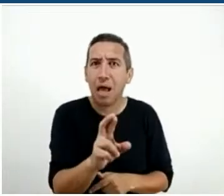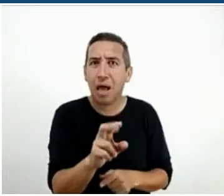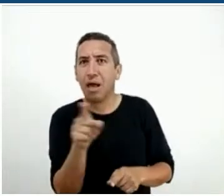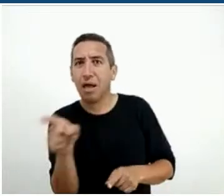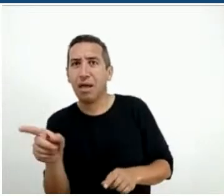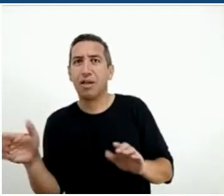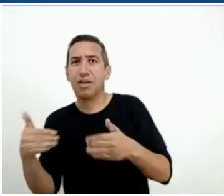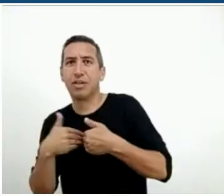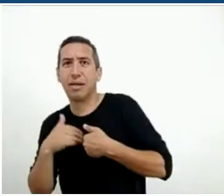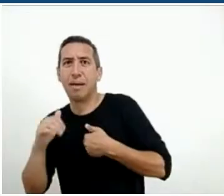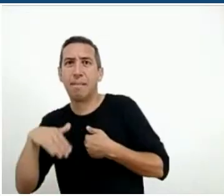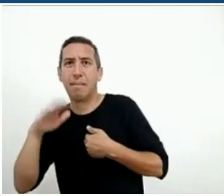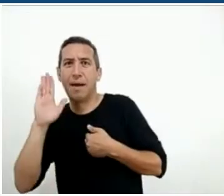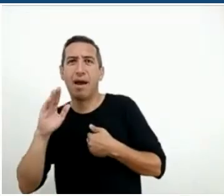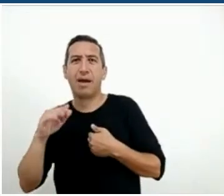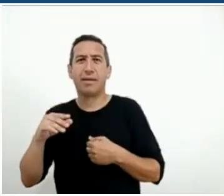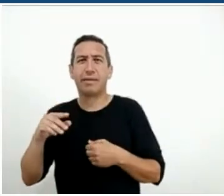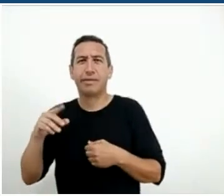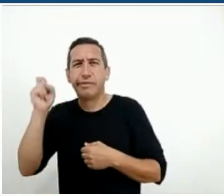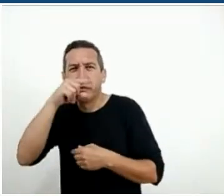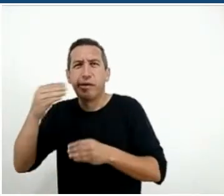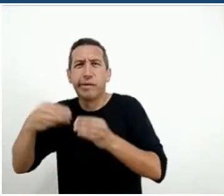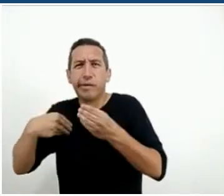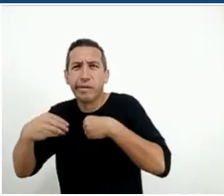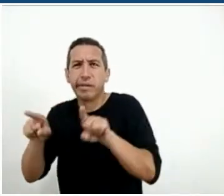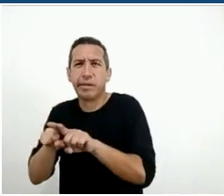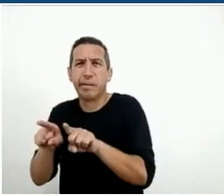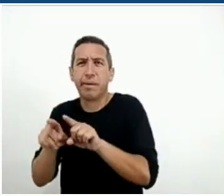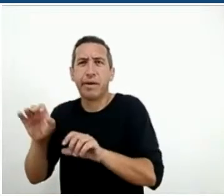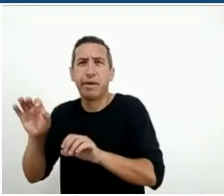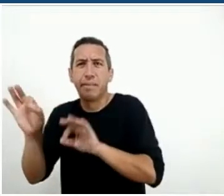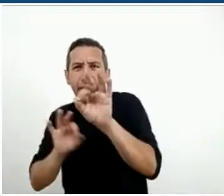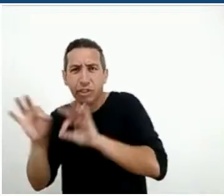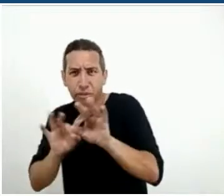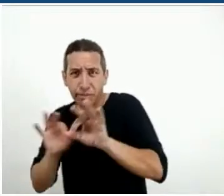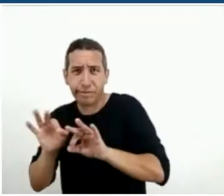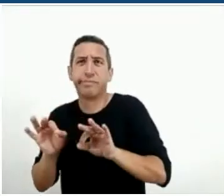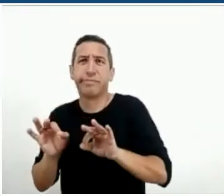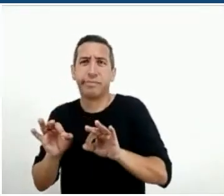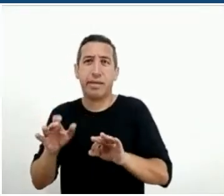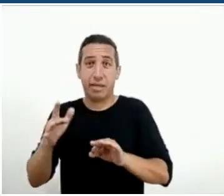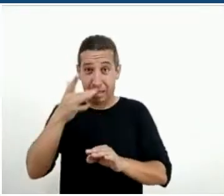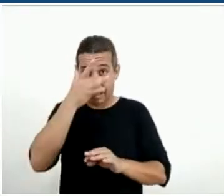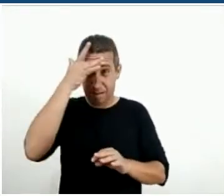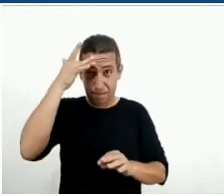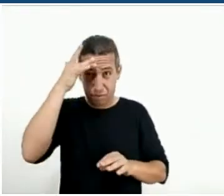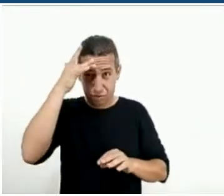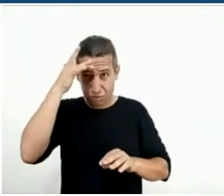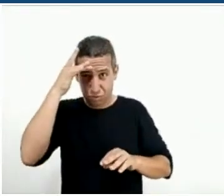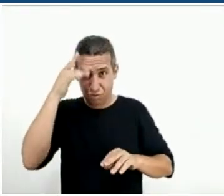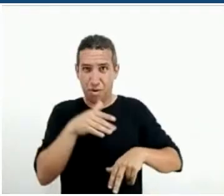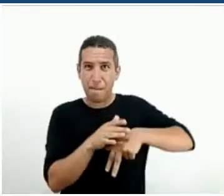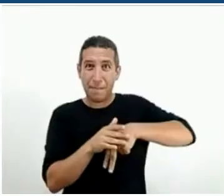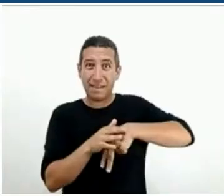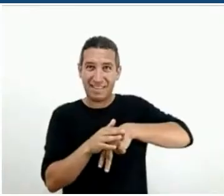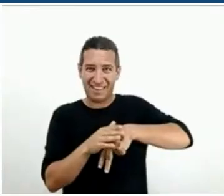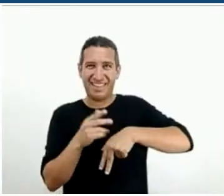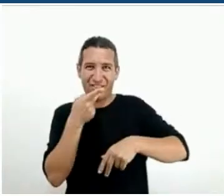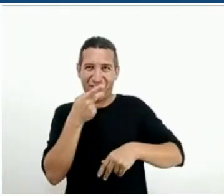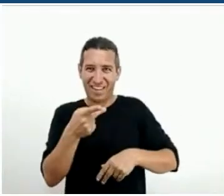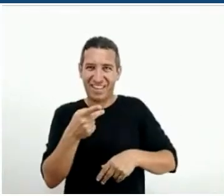dificuldade em flexibilidade e planejamento. Essa paciente que eu falei com 26 anos, ela tem as duas coisas, então ela junta